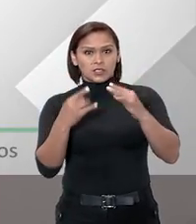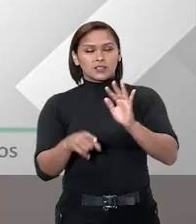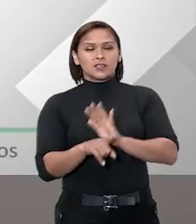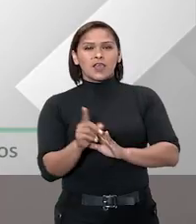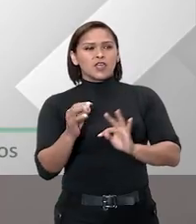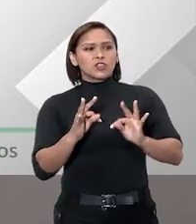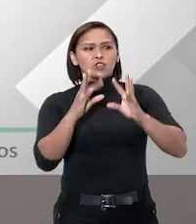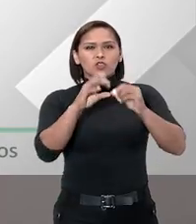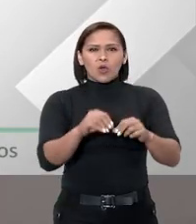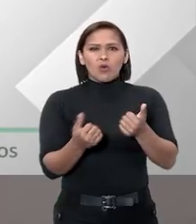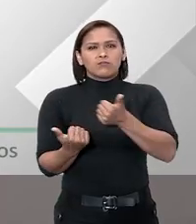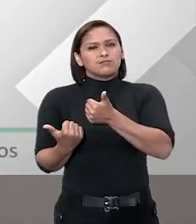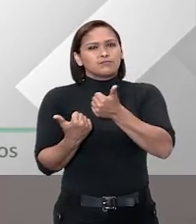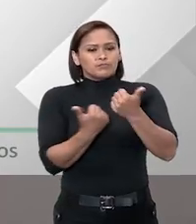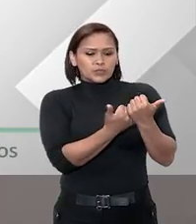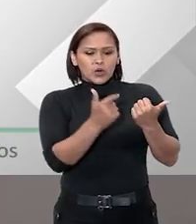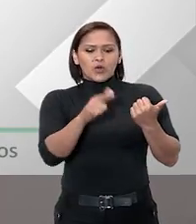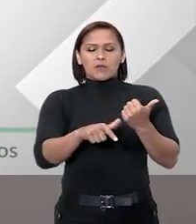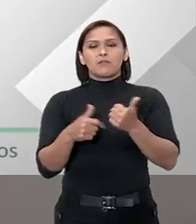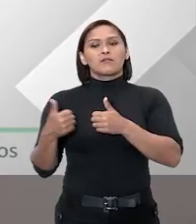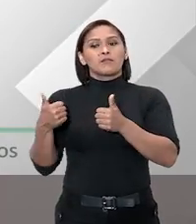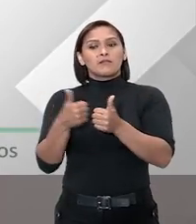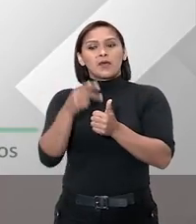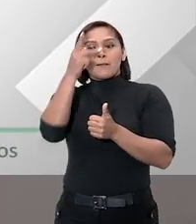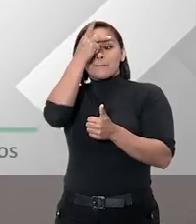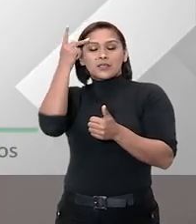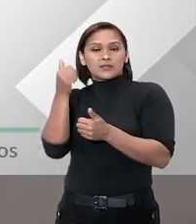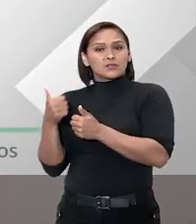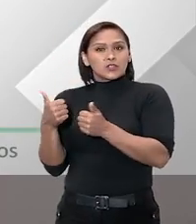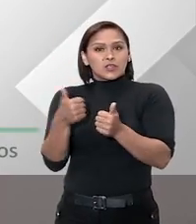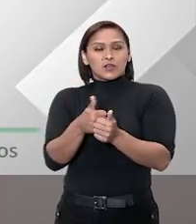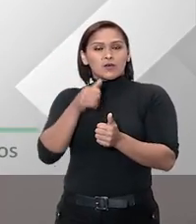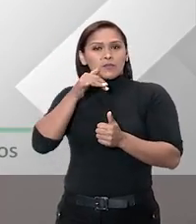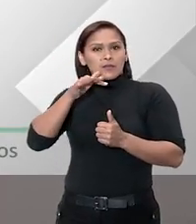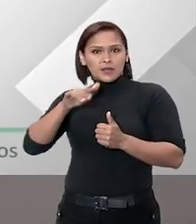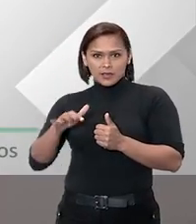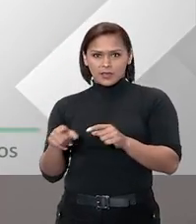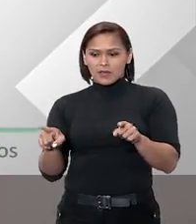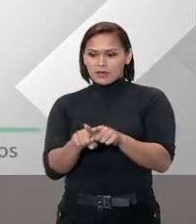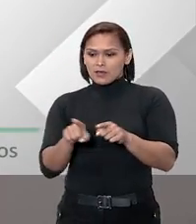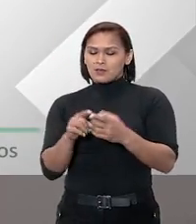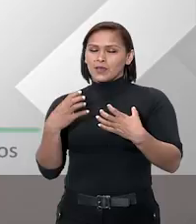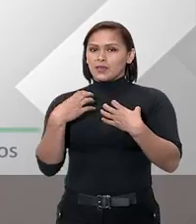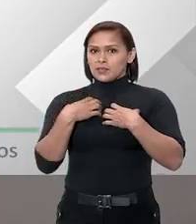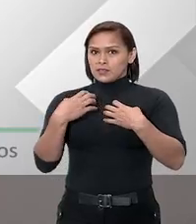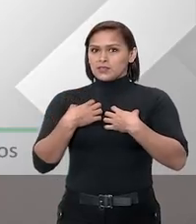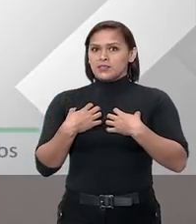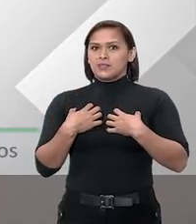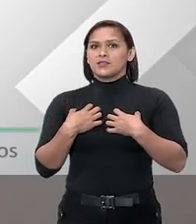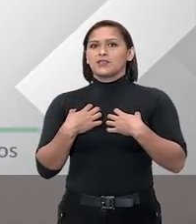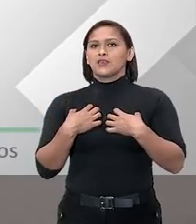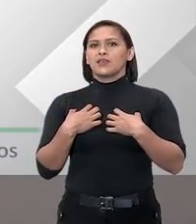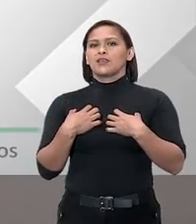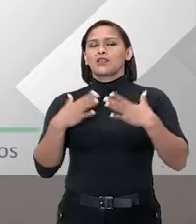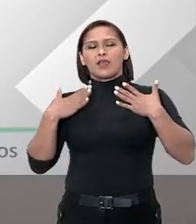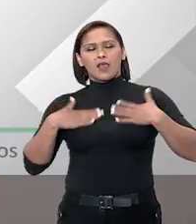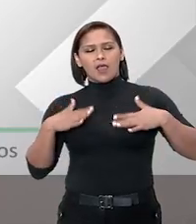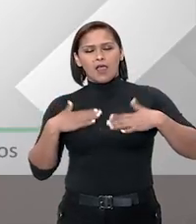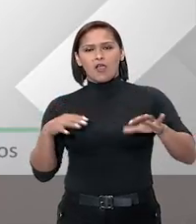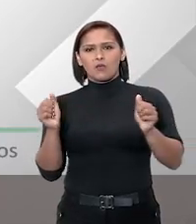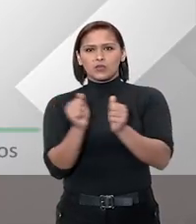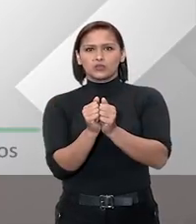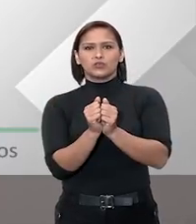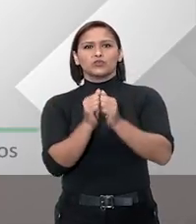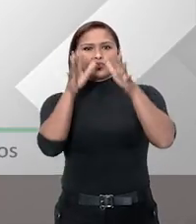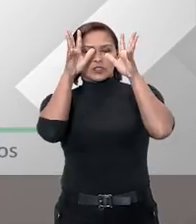dá todo o aporte para quem acompanha essa criança, para que ela se sinta à vontade conosco.